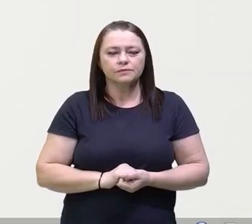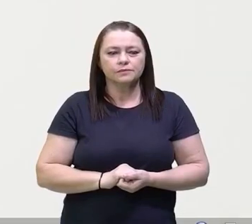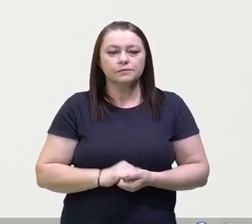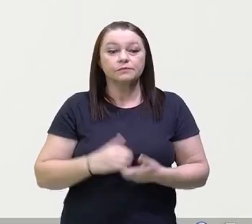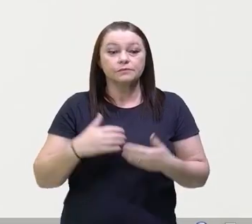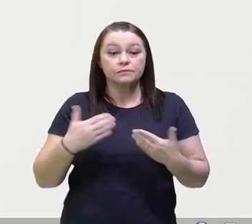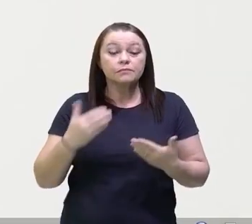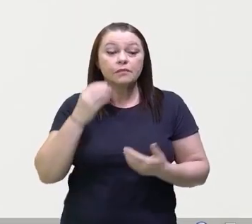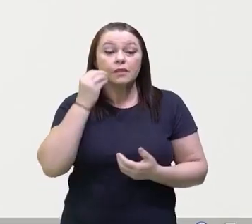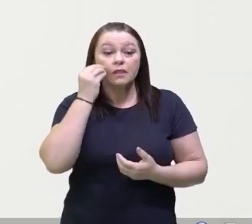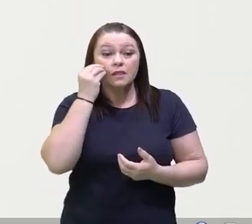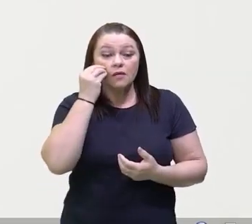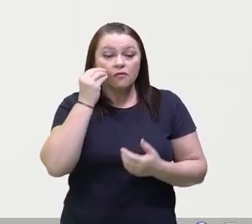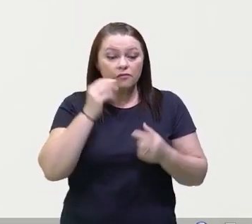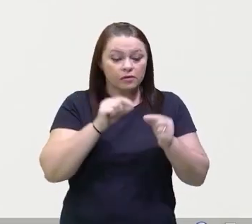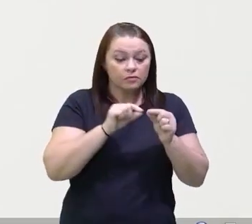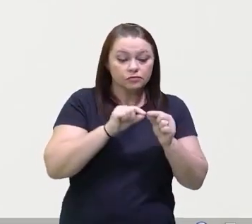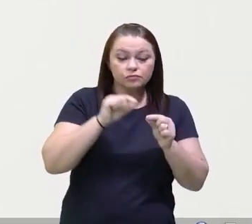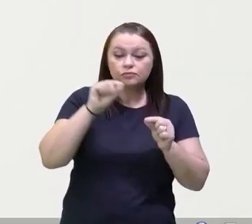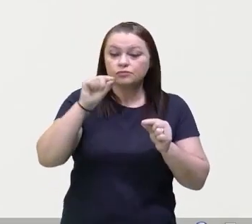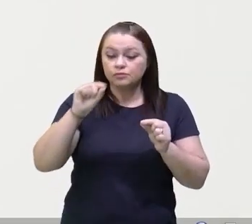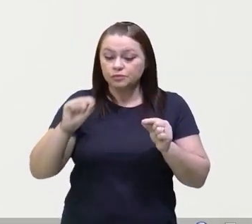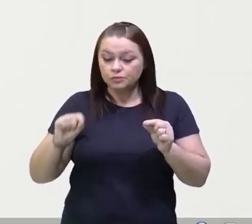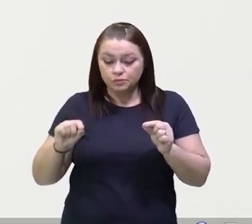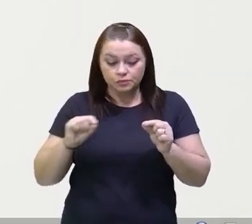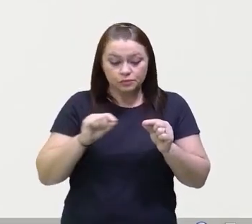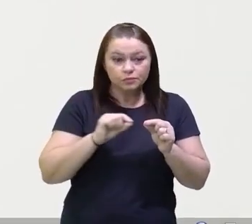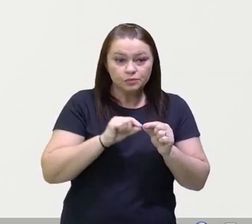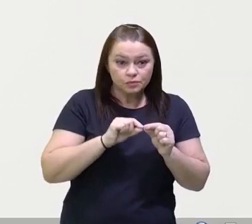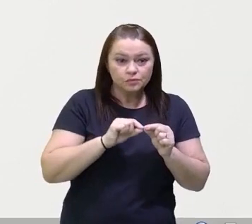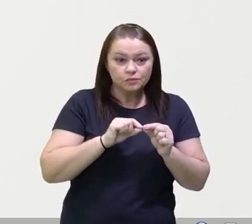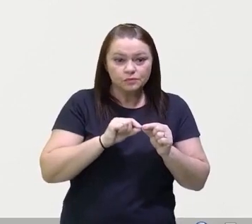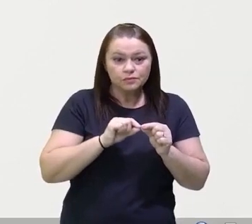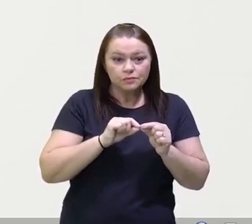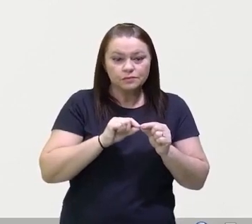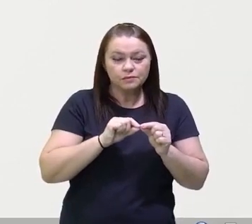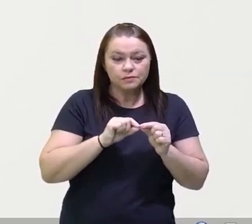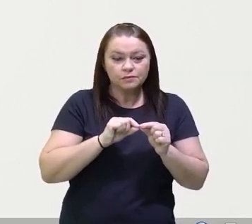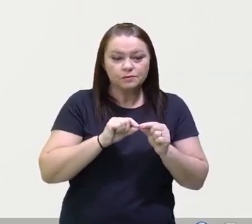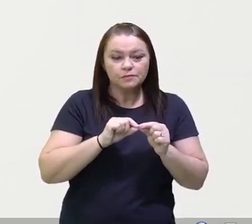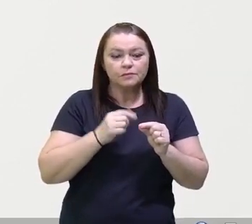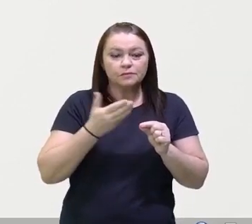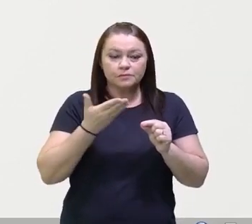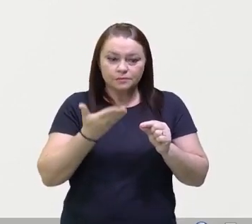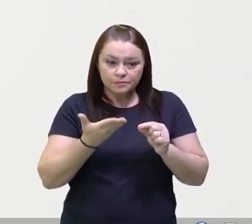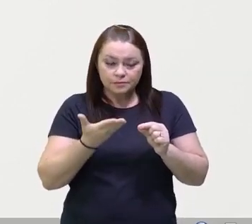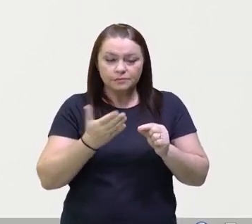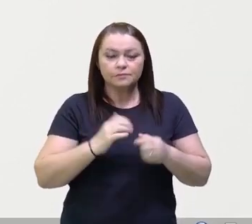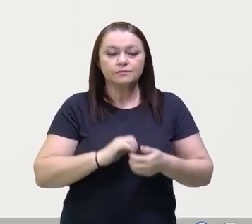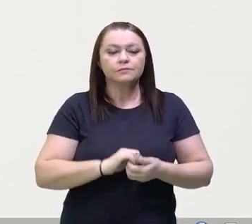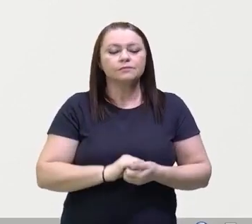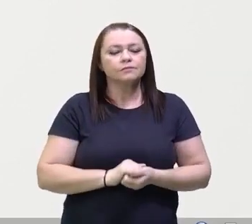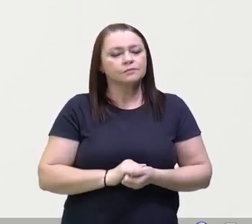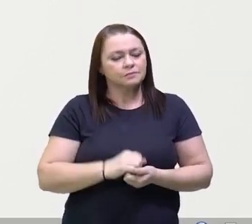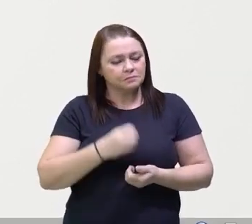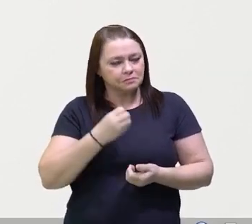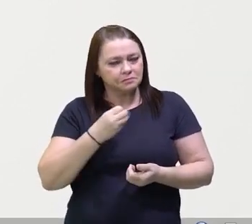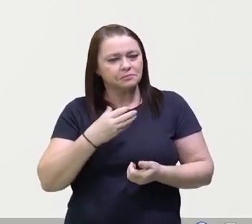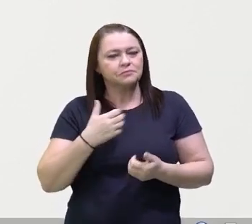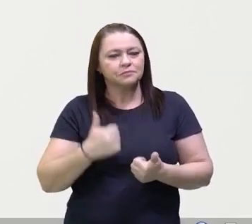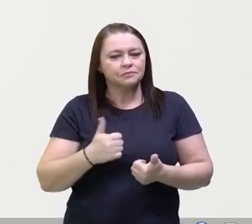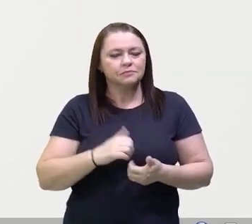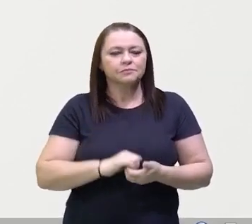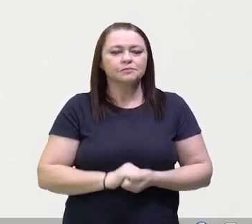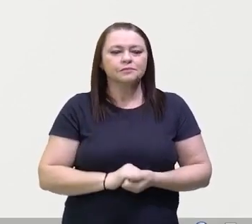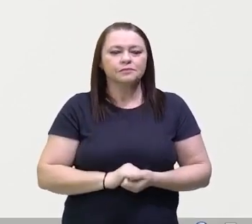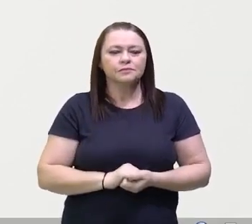Então, vimos aí que o triângulo é formado, tá certo? Direitinho, ó, 3 lados, muito bem, esses 3